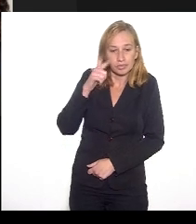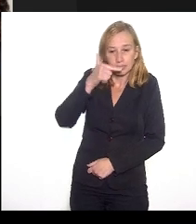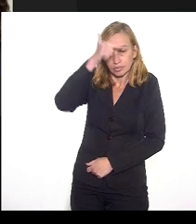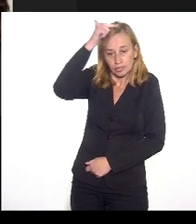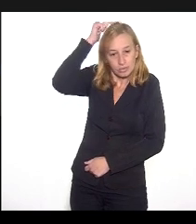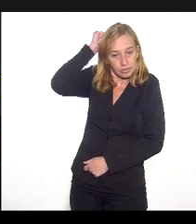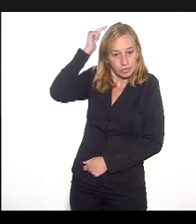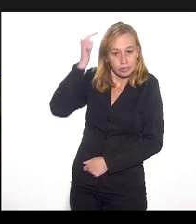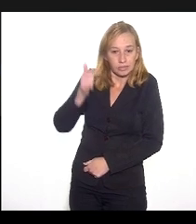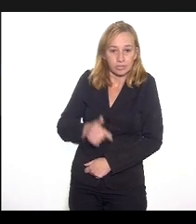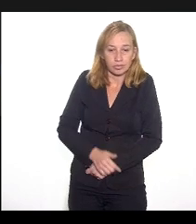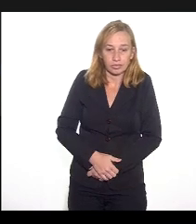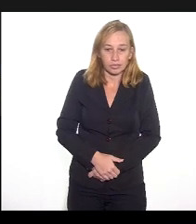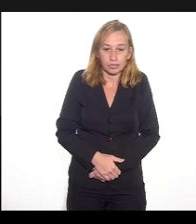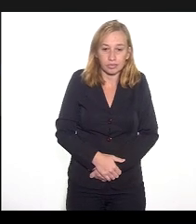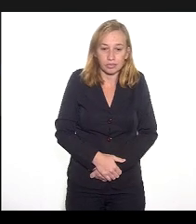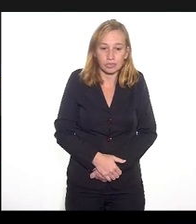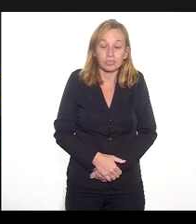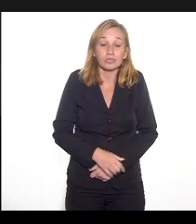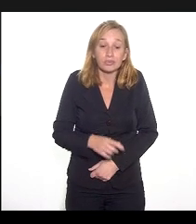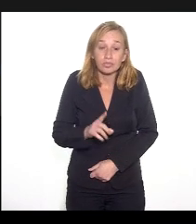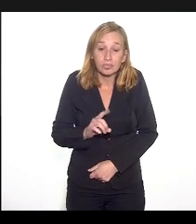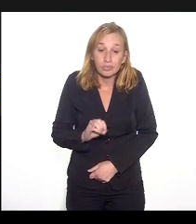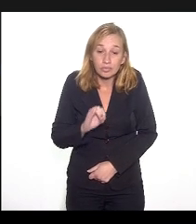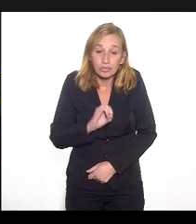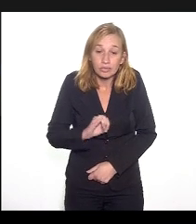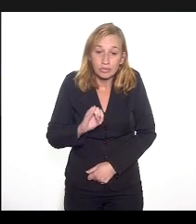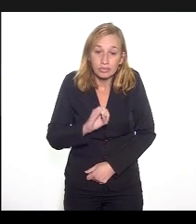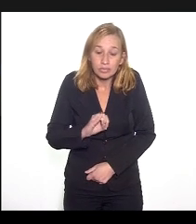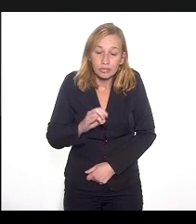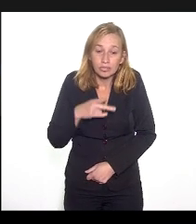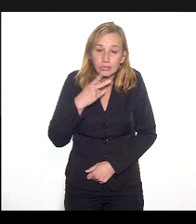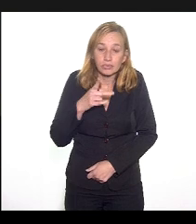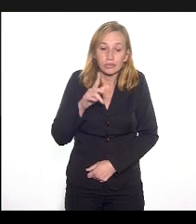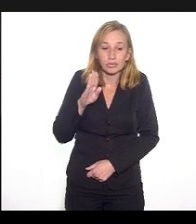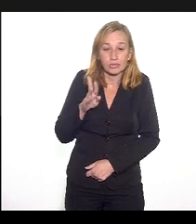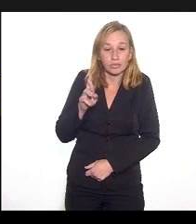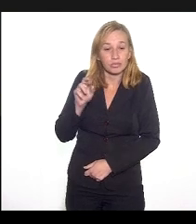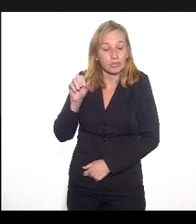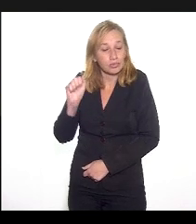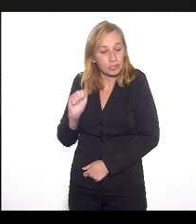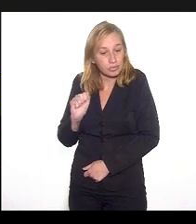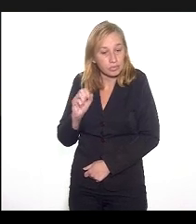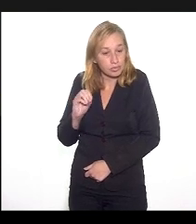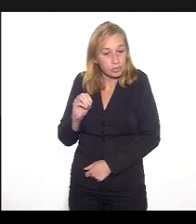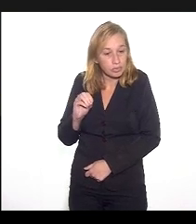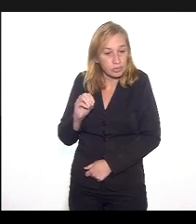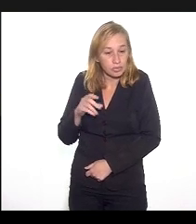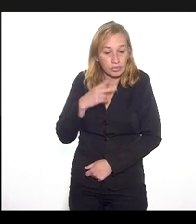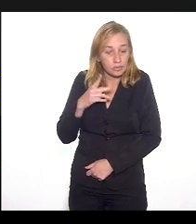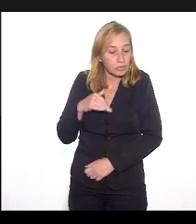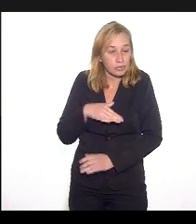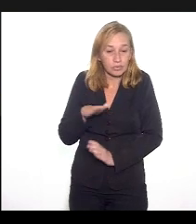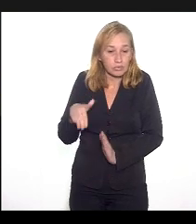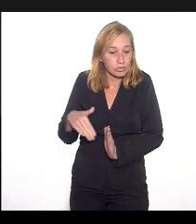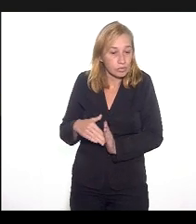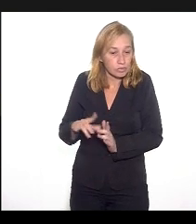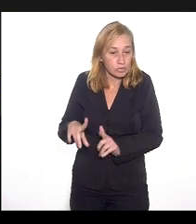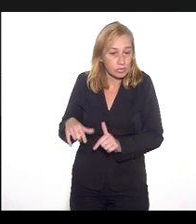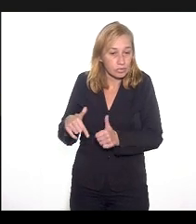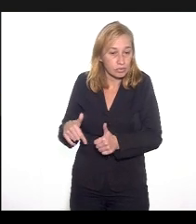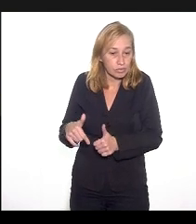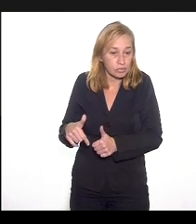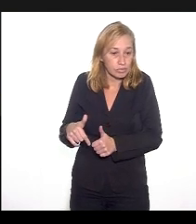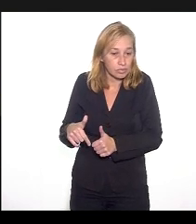Deputado Luiz. Eu acabei de falar com o Bruno, do B, e ele diz que são todas as ações